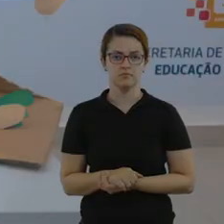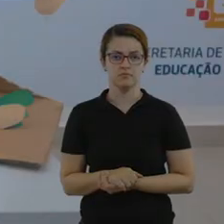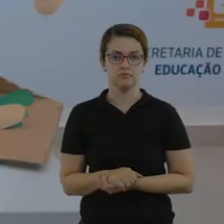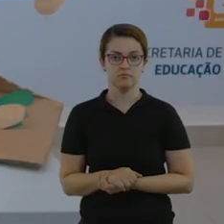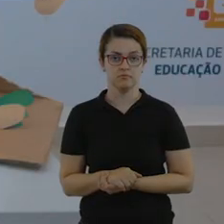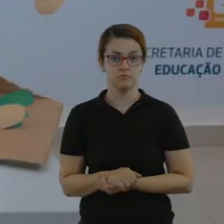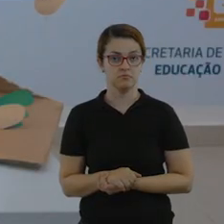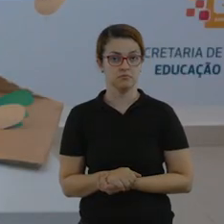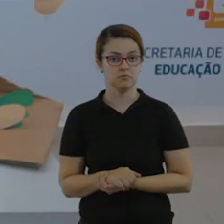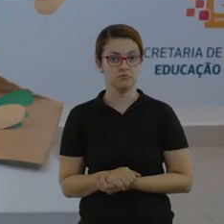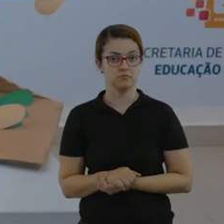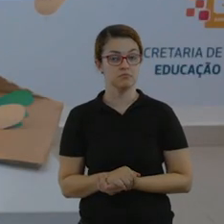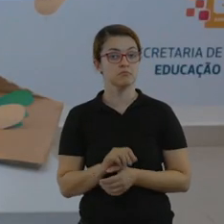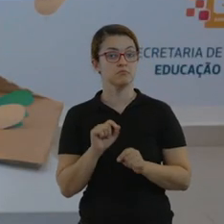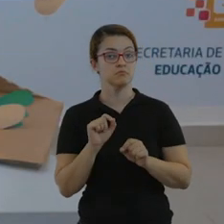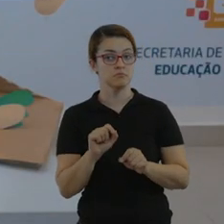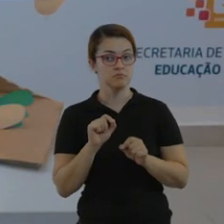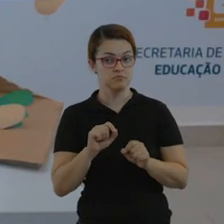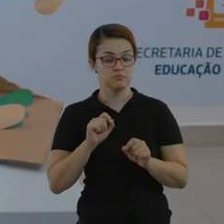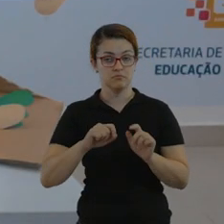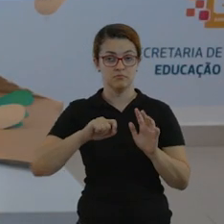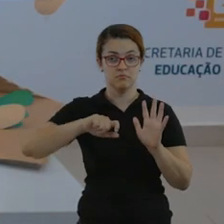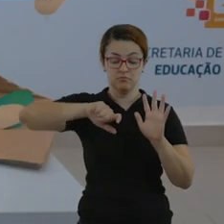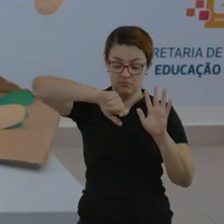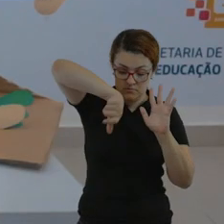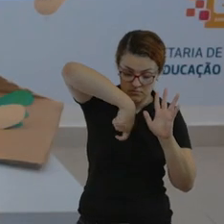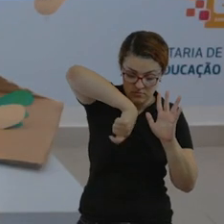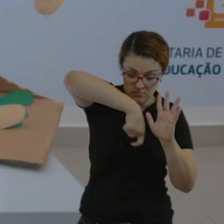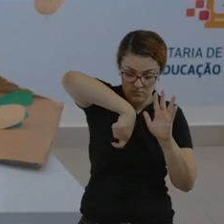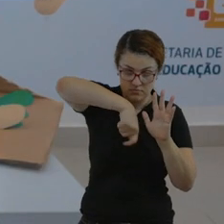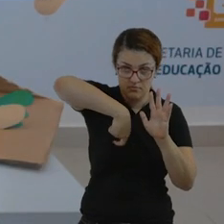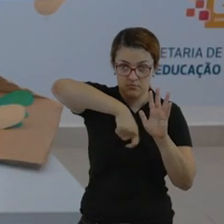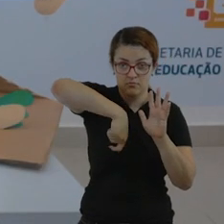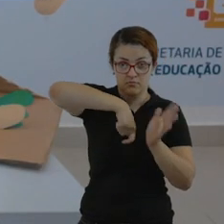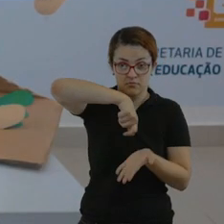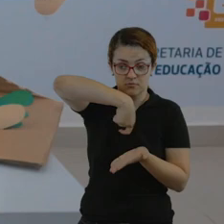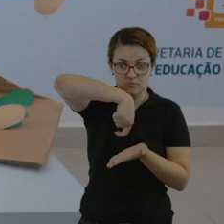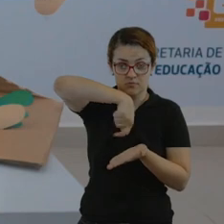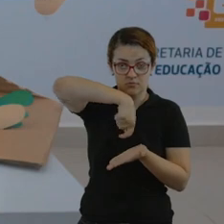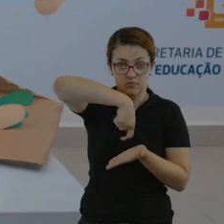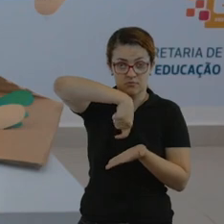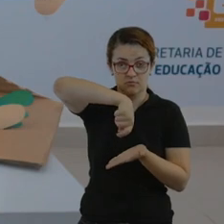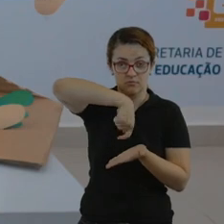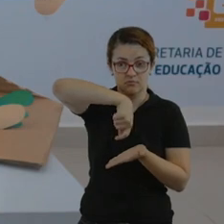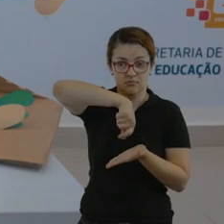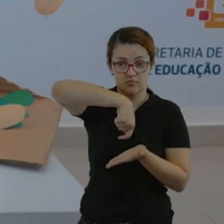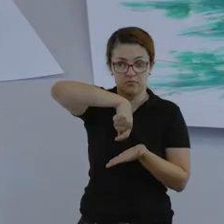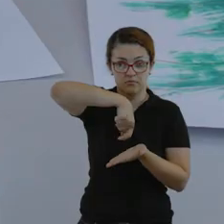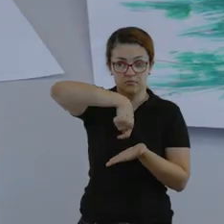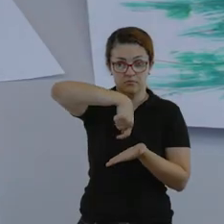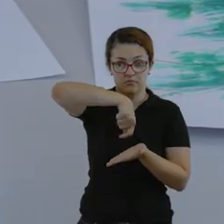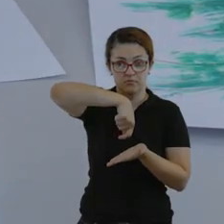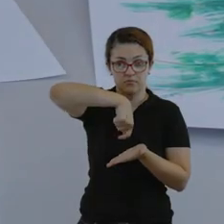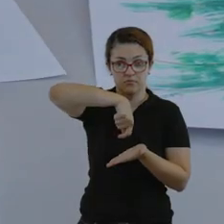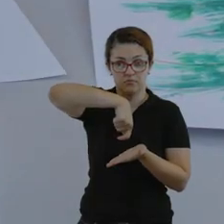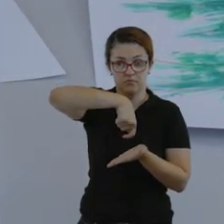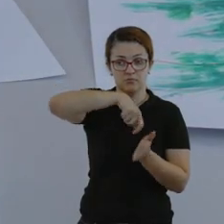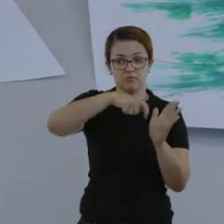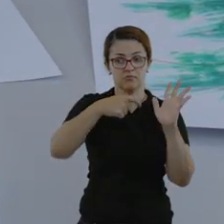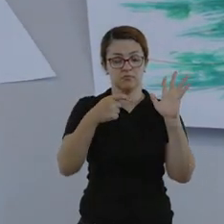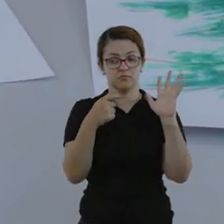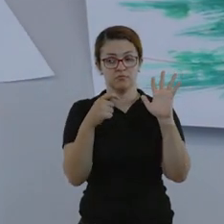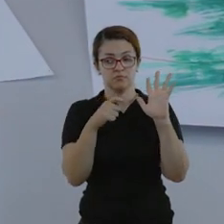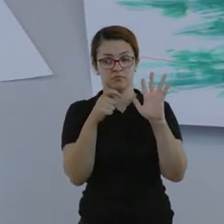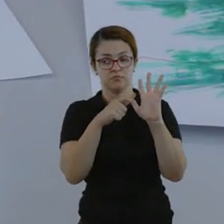E, na sequência, eu vou pegar esse pincel que eu fiz, certo? E vou usar ele para criar a copa